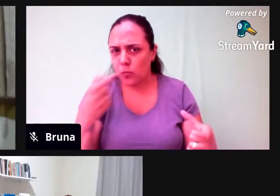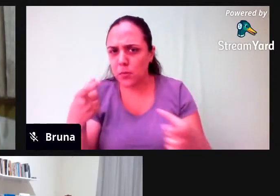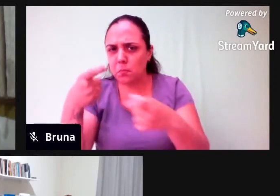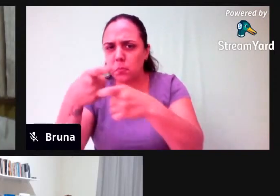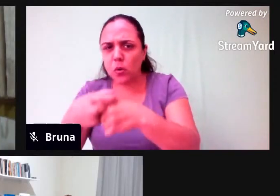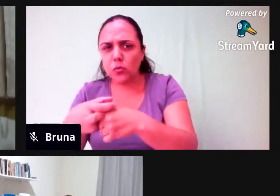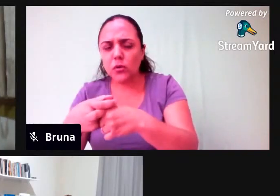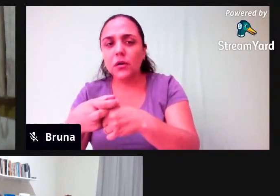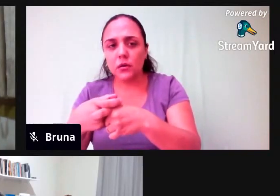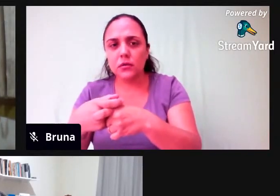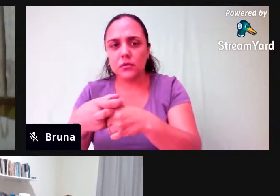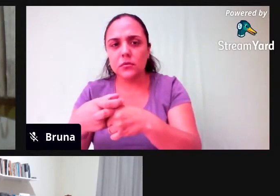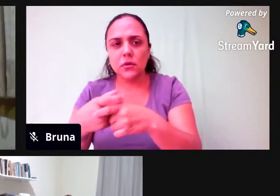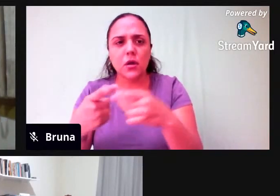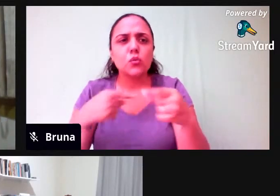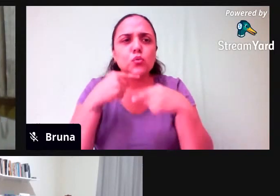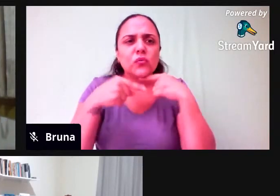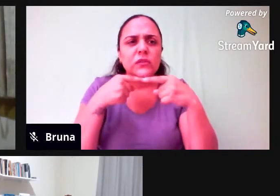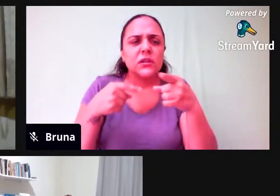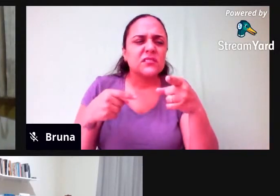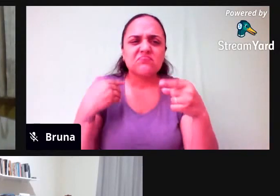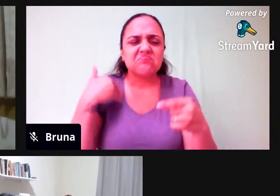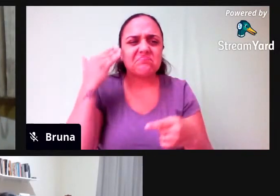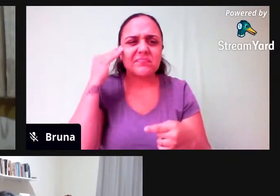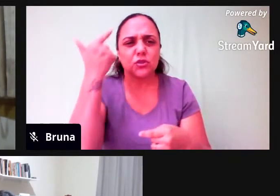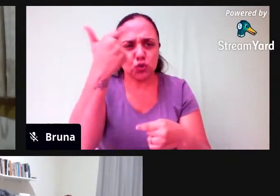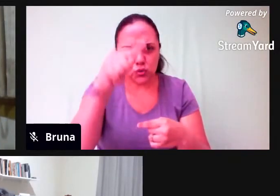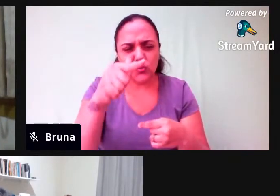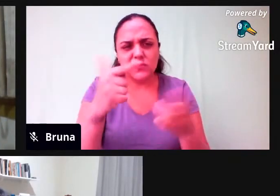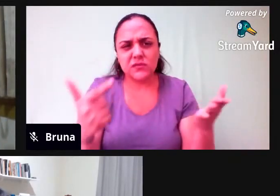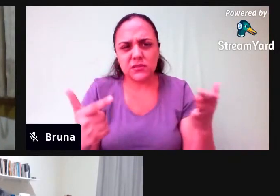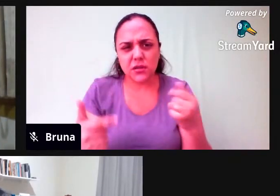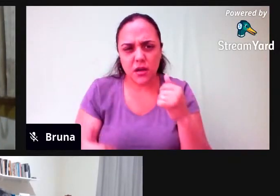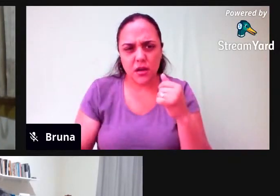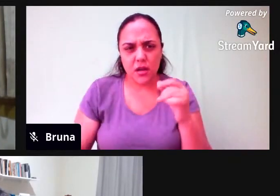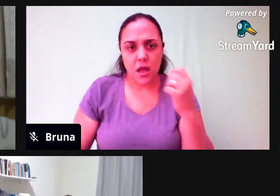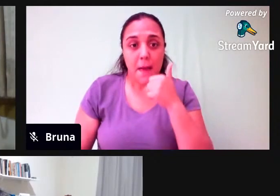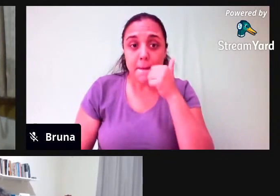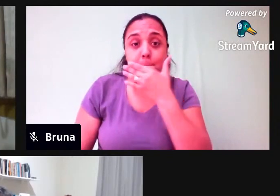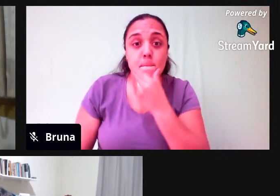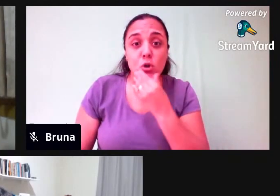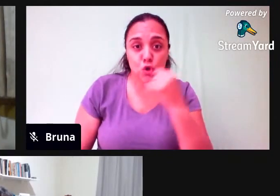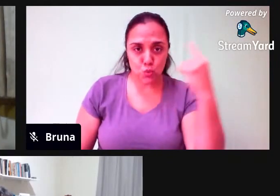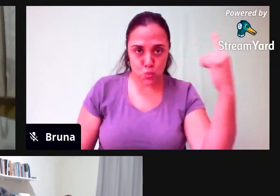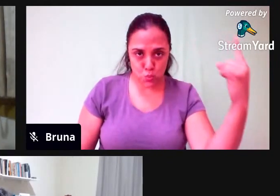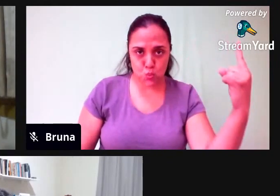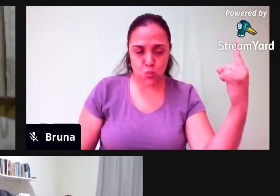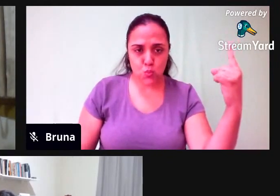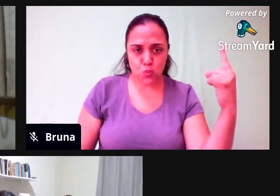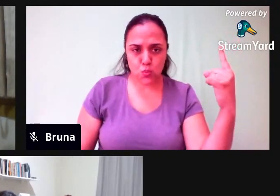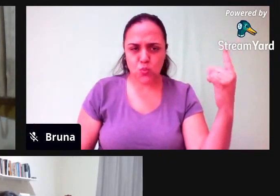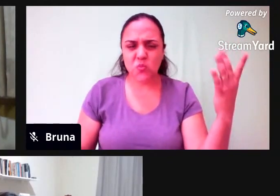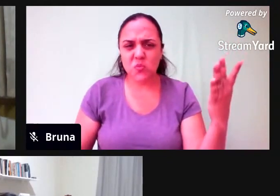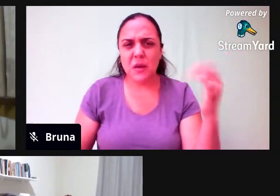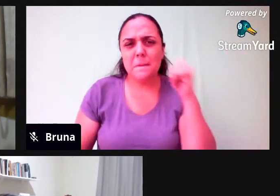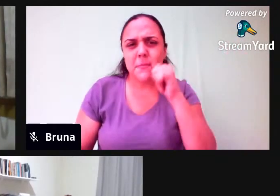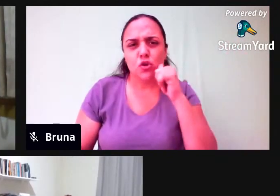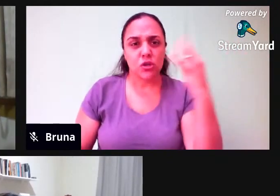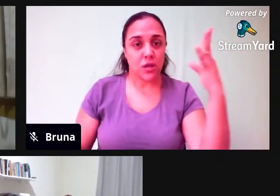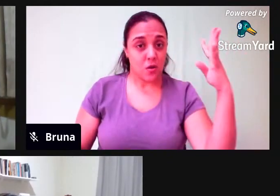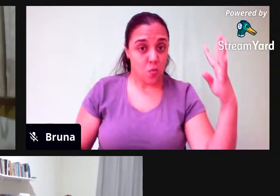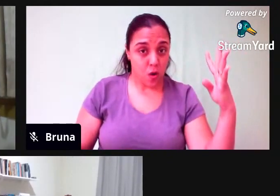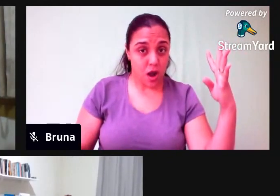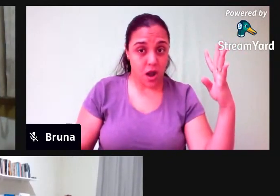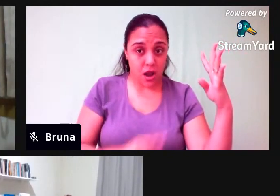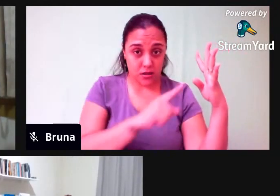autistas. Ela ficou na dúvida. É um menino para 4, uma menina para 4 meninos, ou